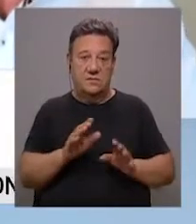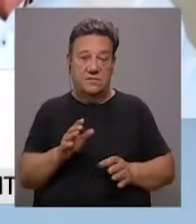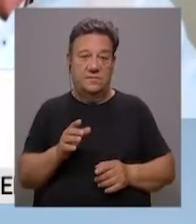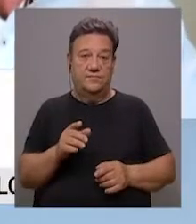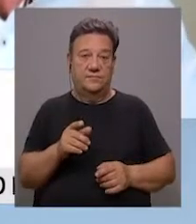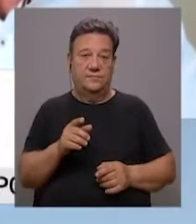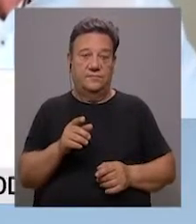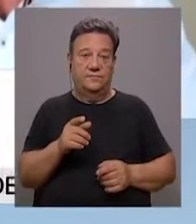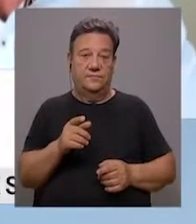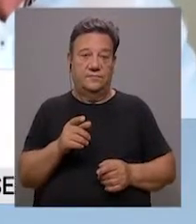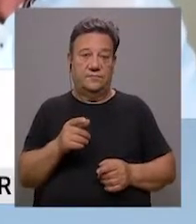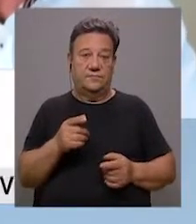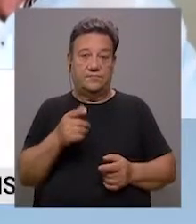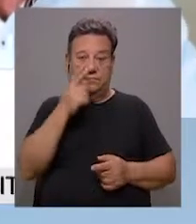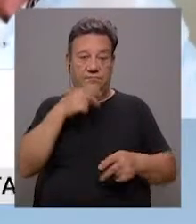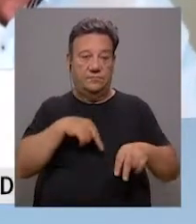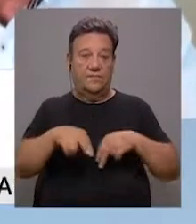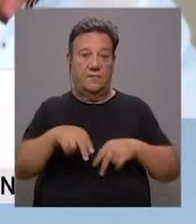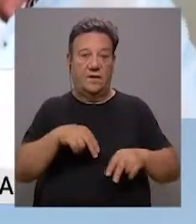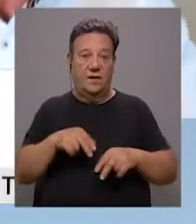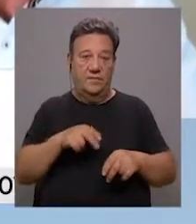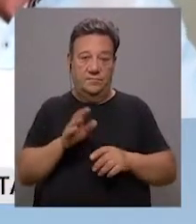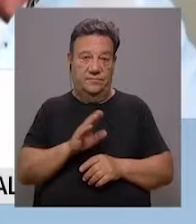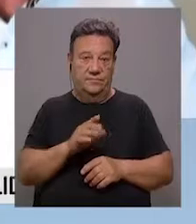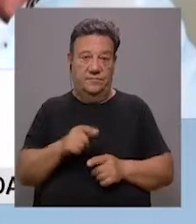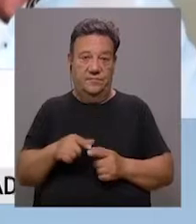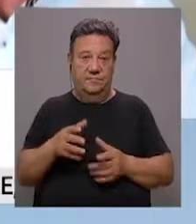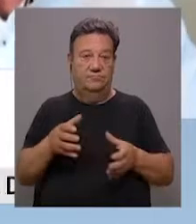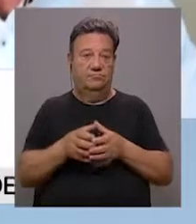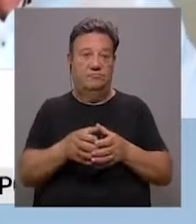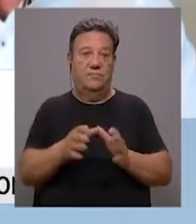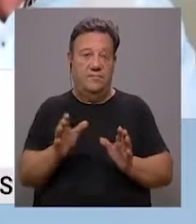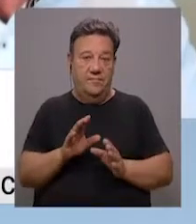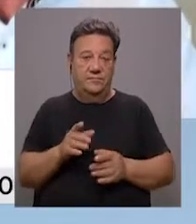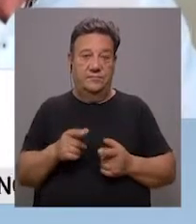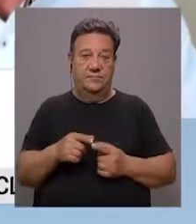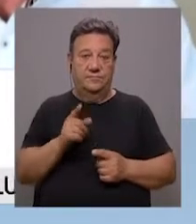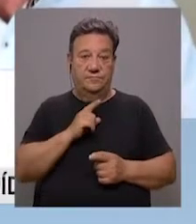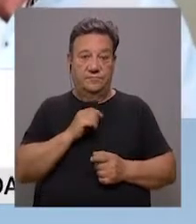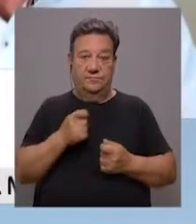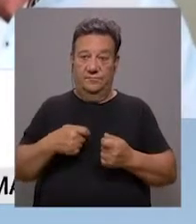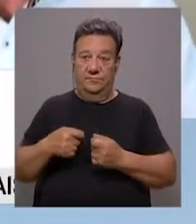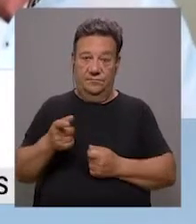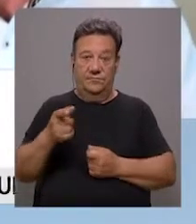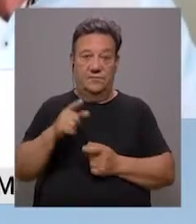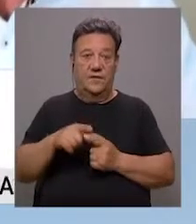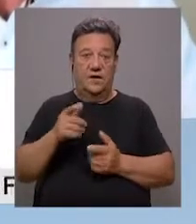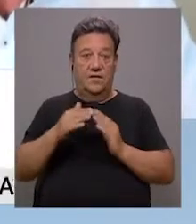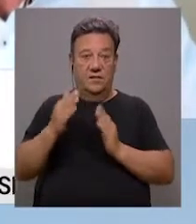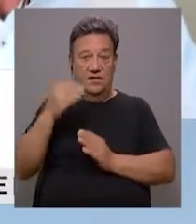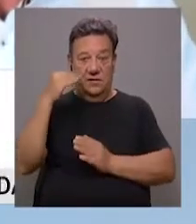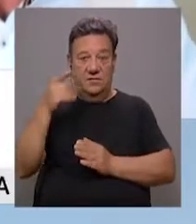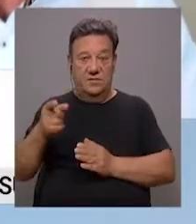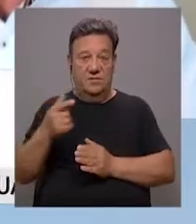no, umas pelas outras, portanto, por aglomerados. Os próprios estabelecimentos de ensino